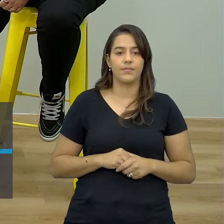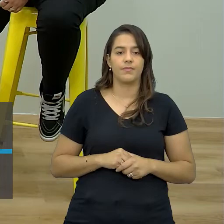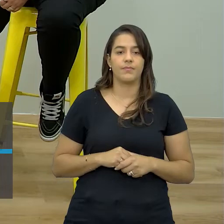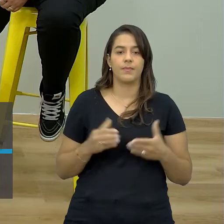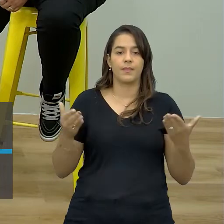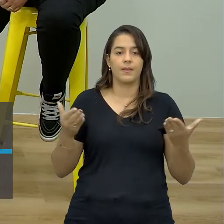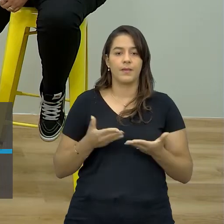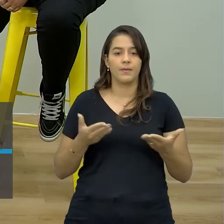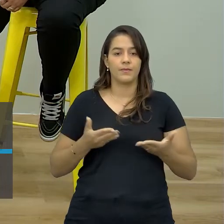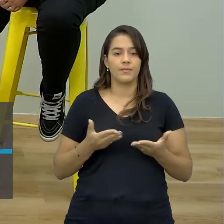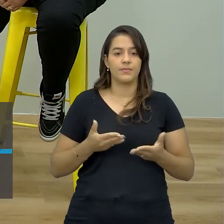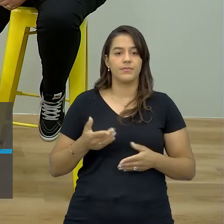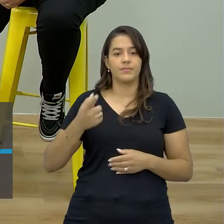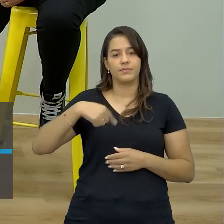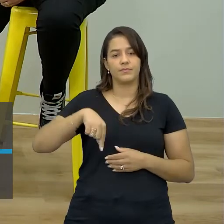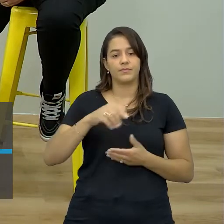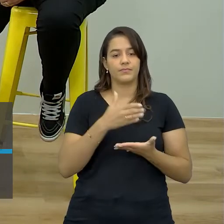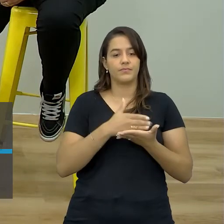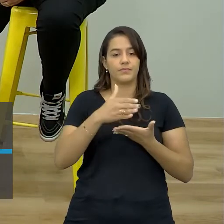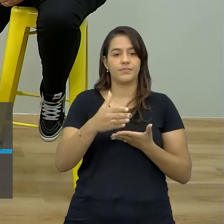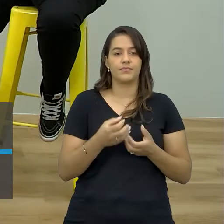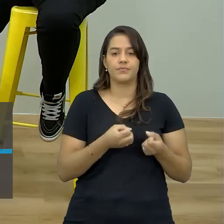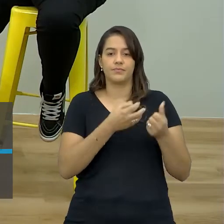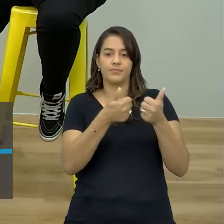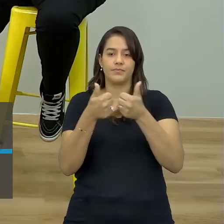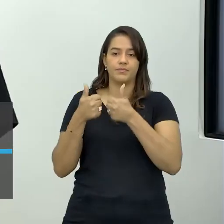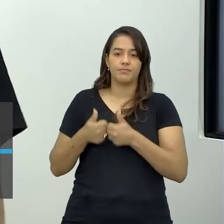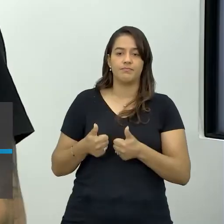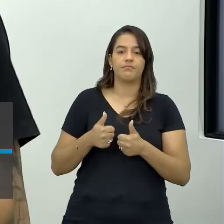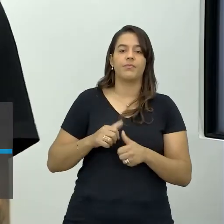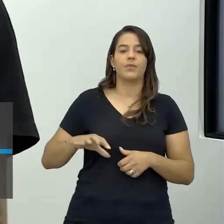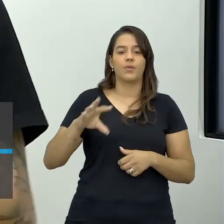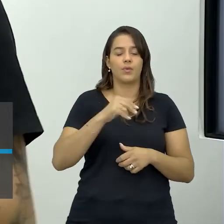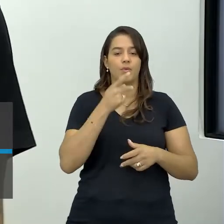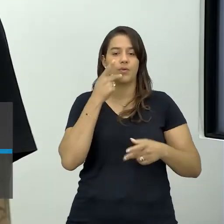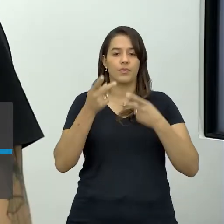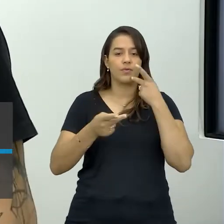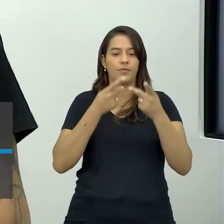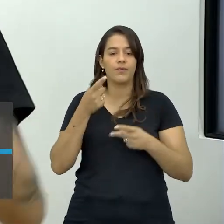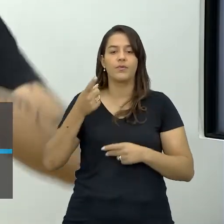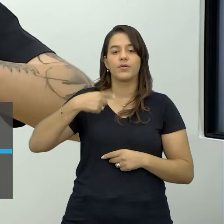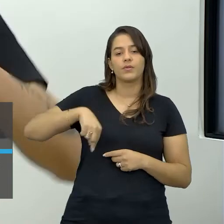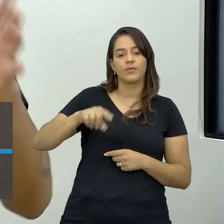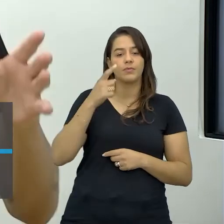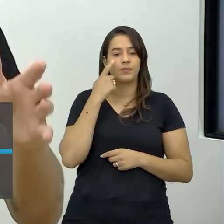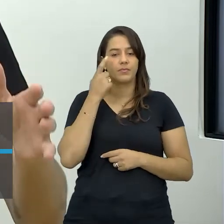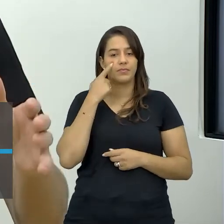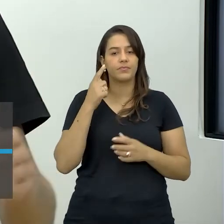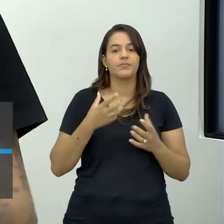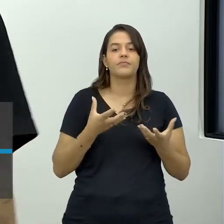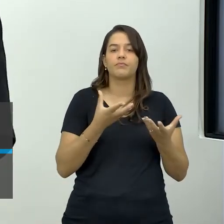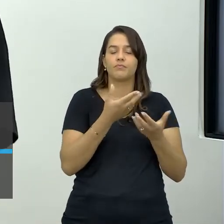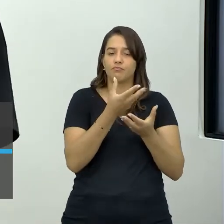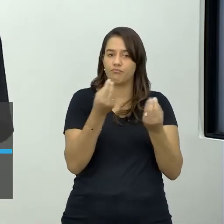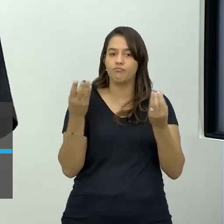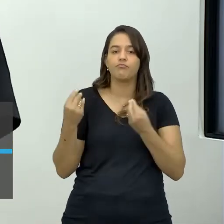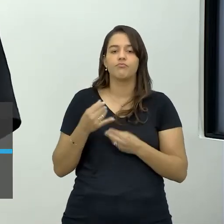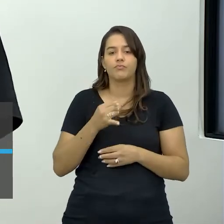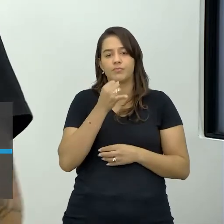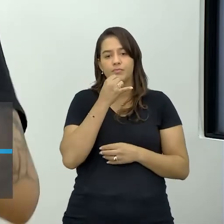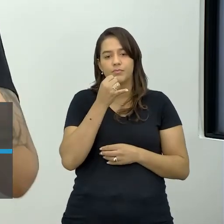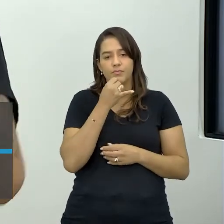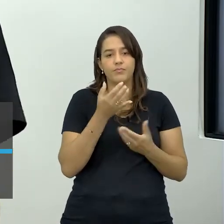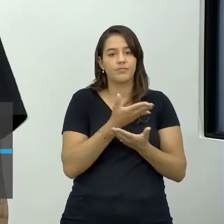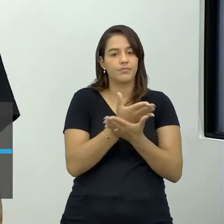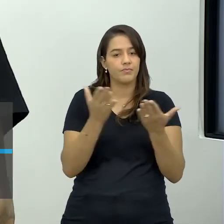agora, acho que para começar assim, tá bom, né? Dizer ali mais o que a gente vai ver, a gente falou muito exemplo e pelo